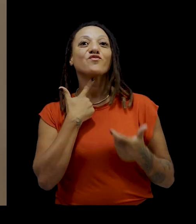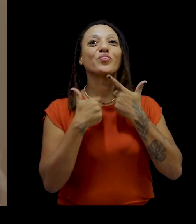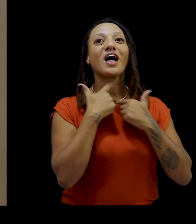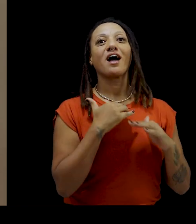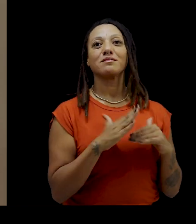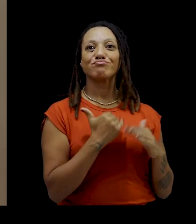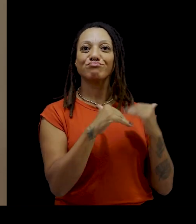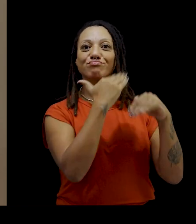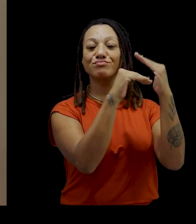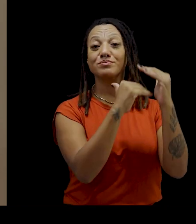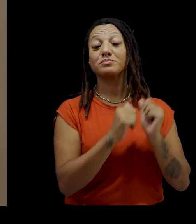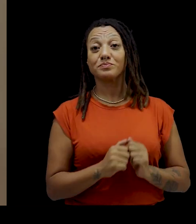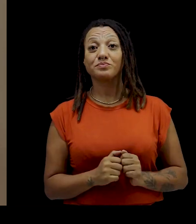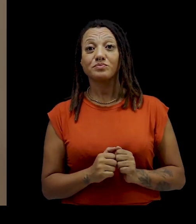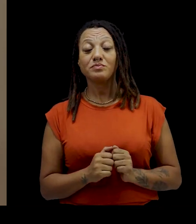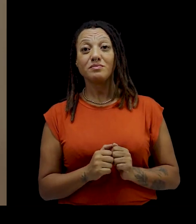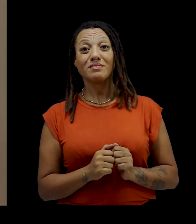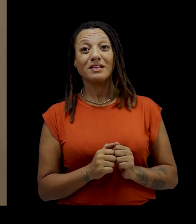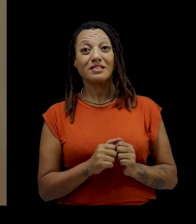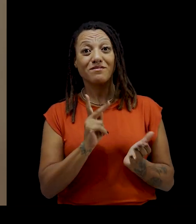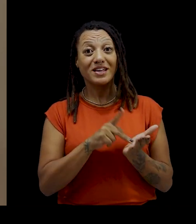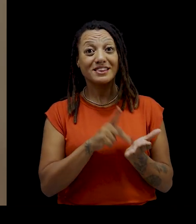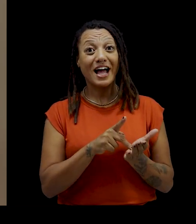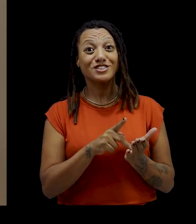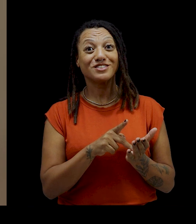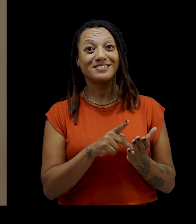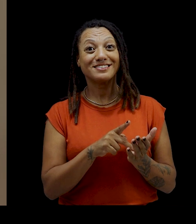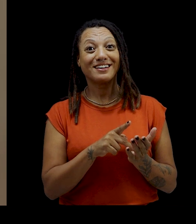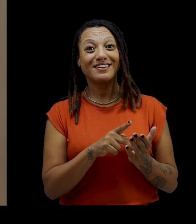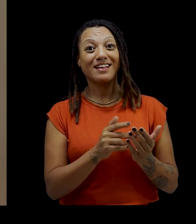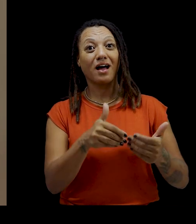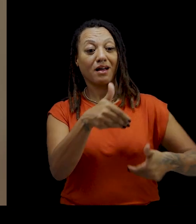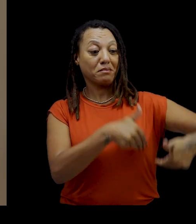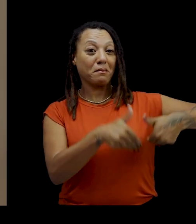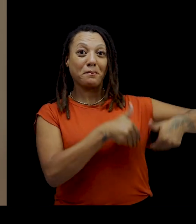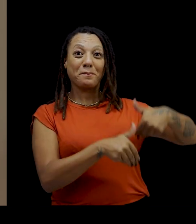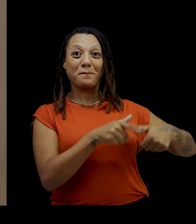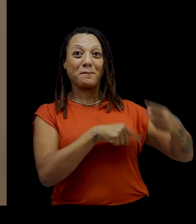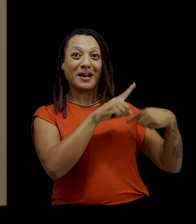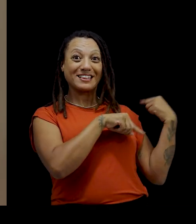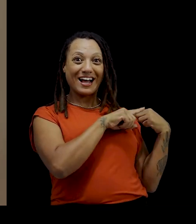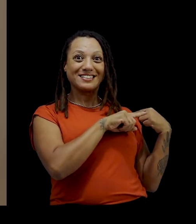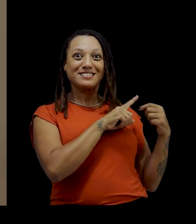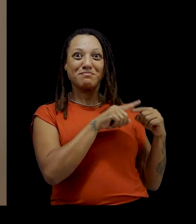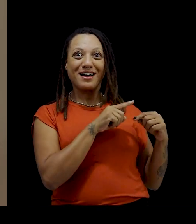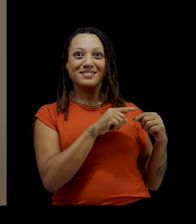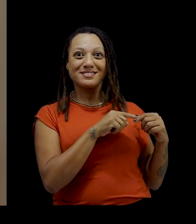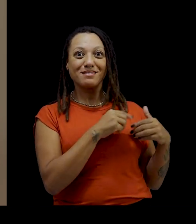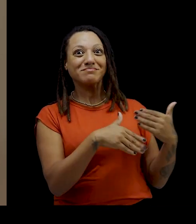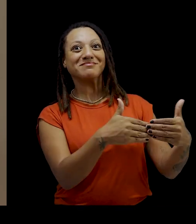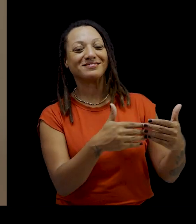uma vontade de um progresso que no final das contas está caminhando para trás. E mesmo acho que a própria estrada, né?